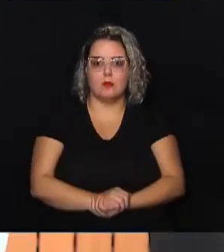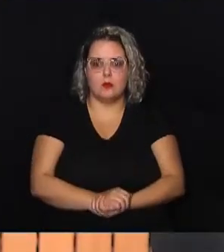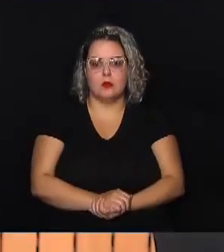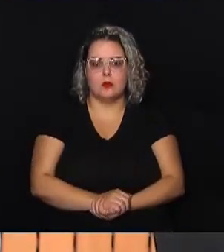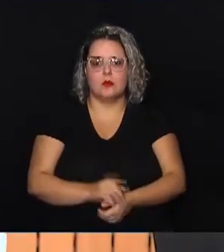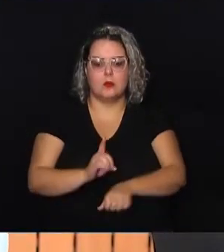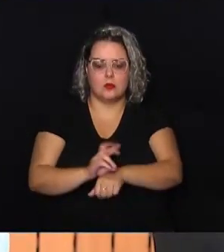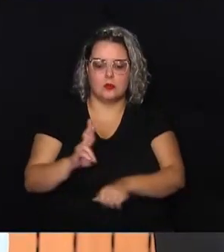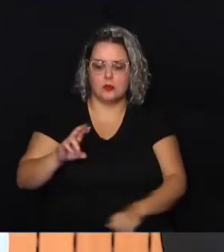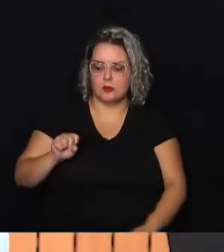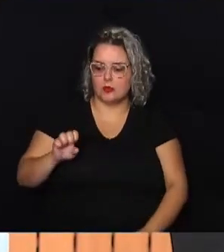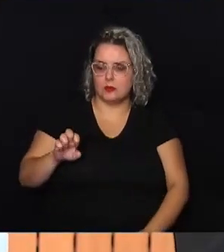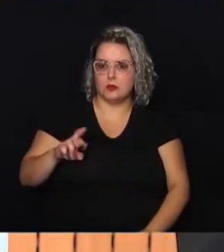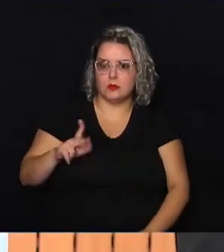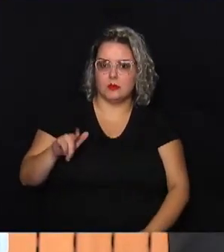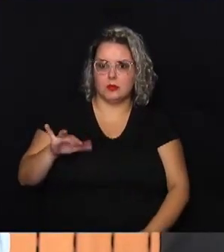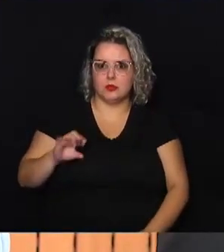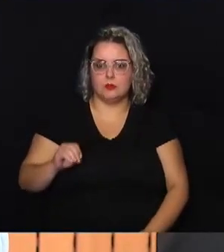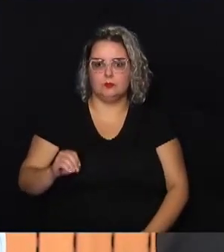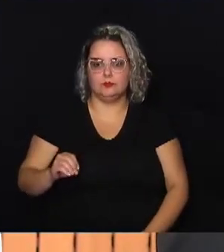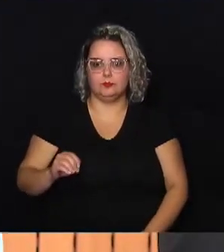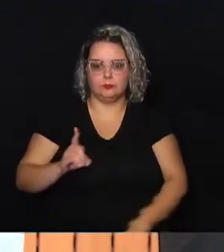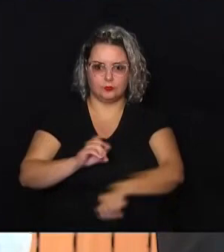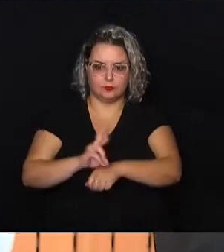Obrigado, doutor Sérgio. O doutor Lair quer fazer